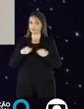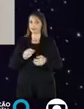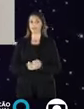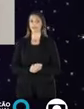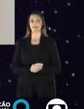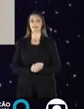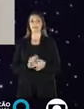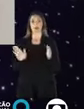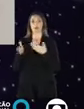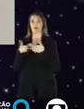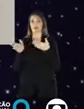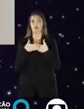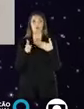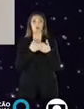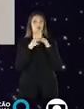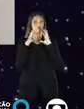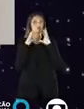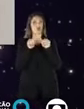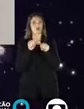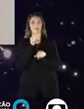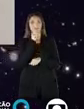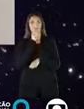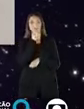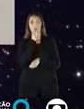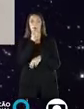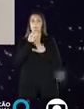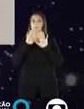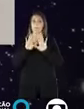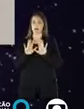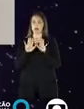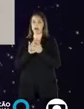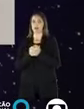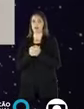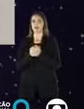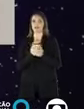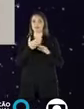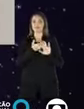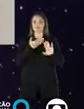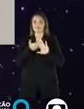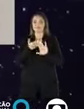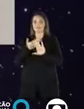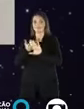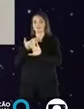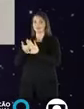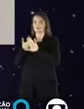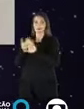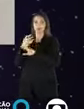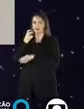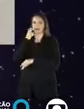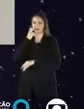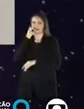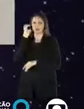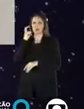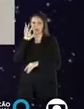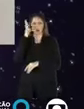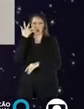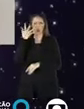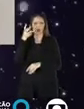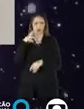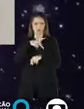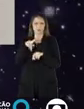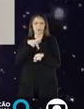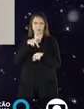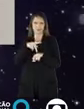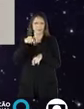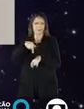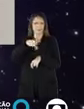ainda geral para a gente poder diminuir essa curva, né? Que é uma vergonha o que está acontecendo no nosso país, é uma